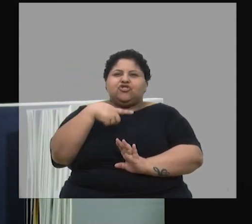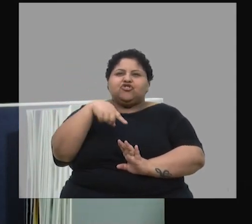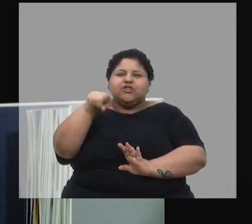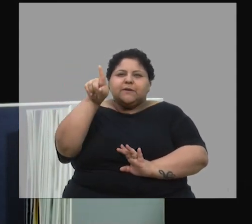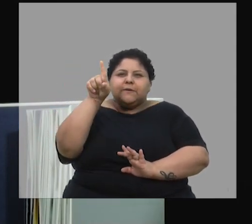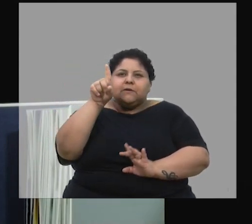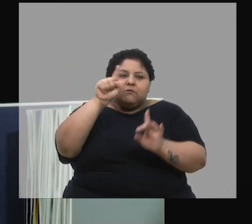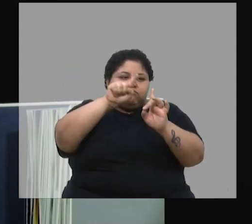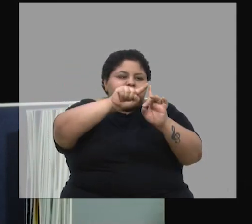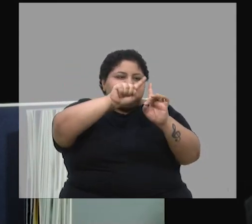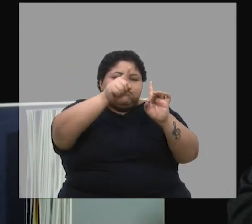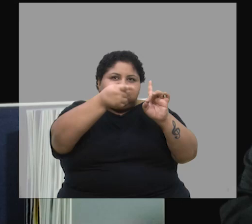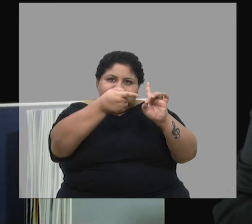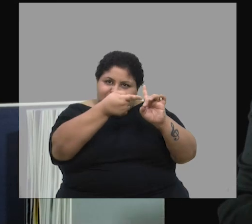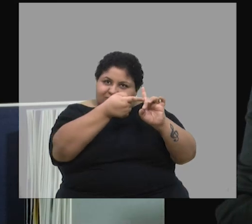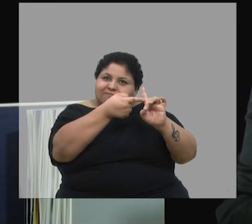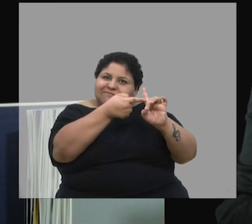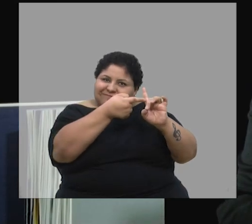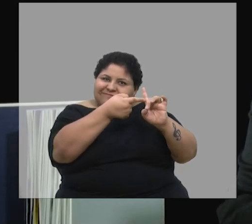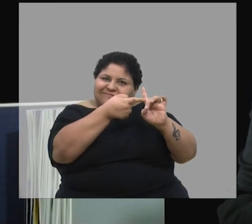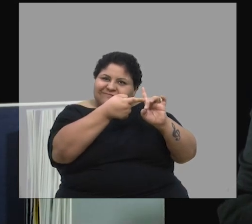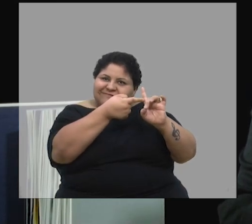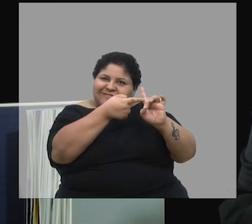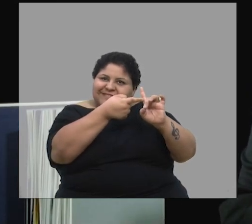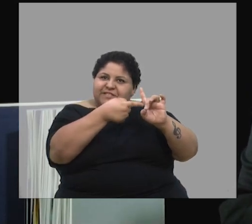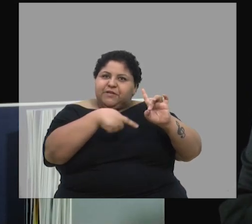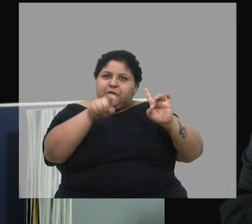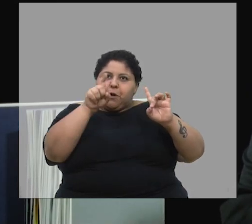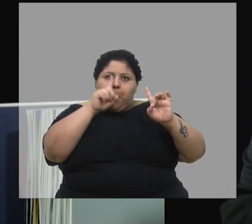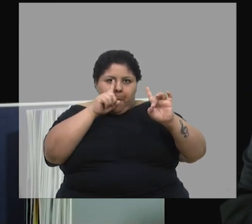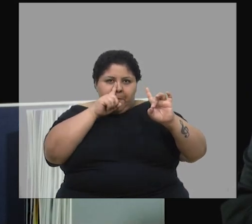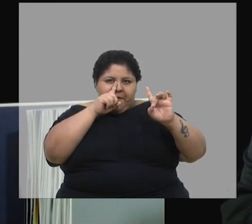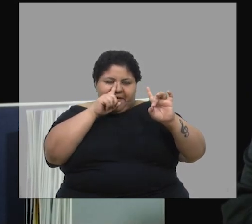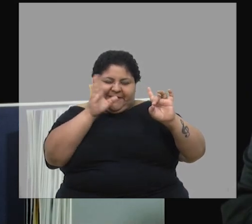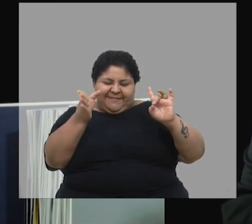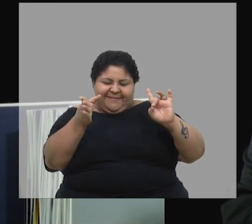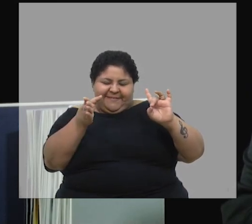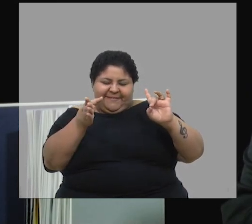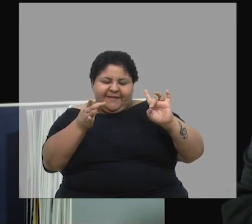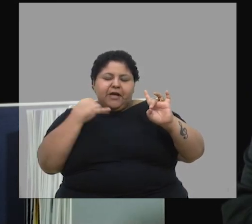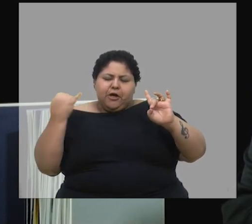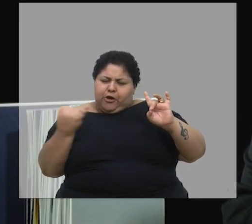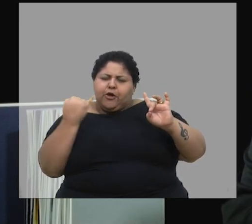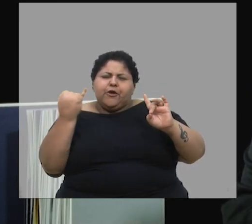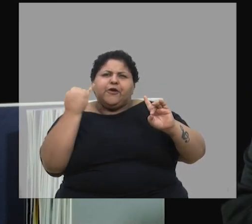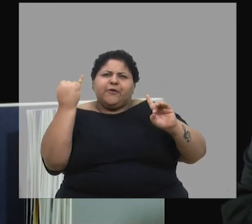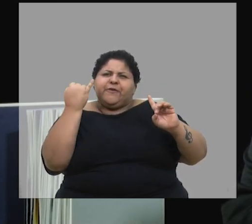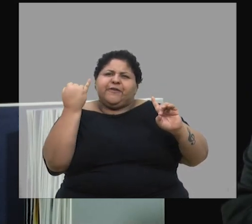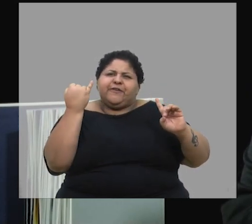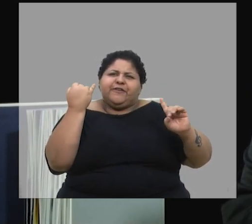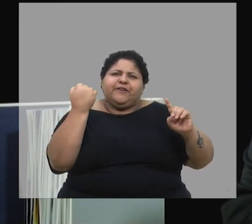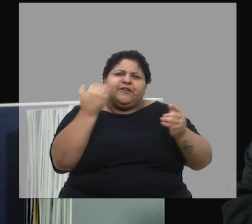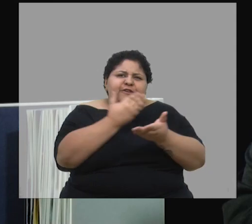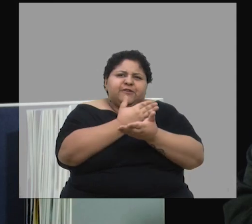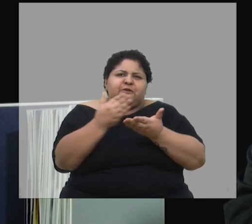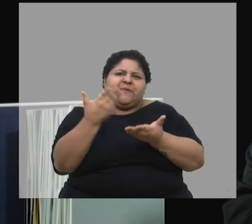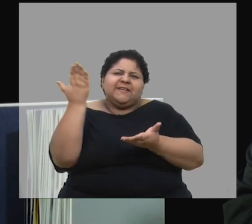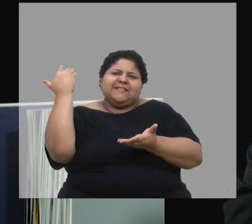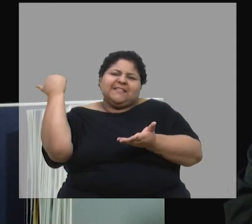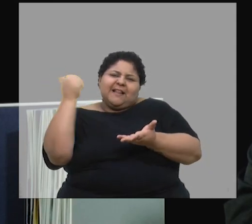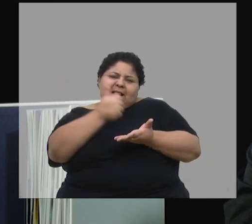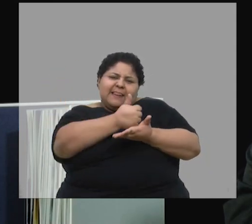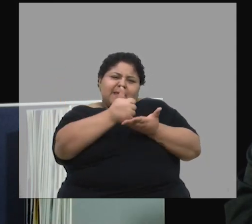de colo, que a gente chama, né? É muito importante para a vida dessa criança, para a vida leitora dessa criança, né? Então, a gente começa lá